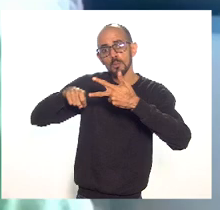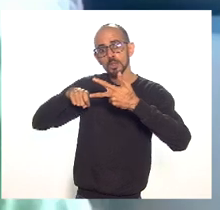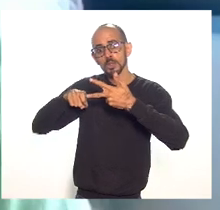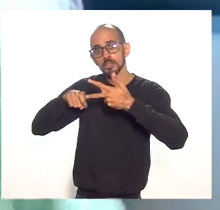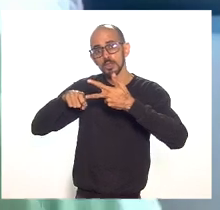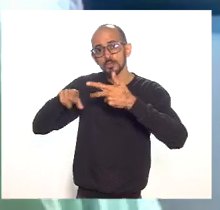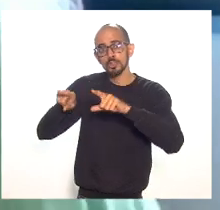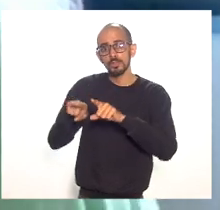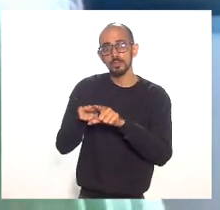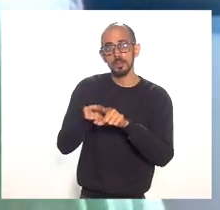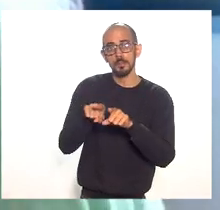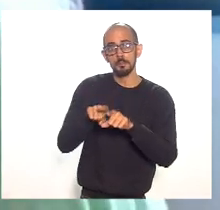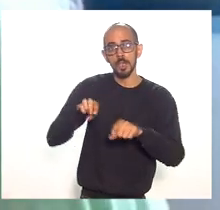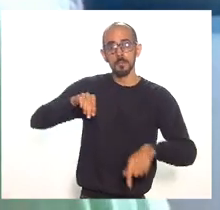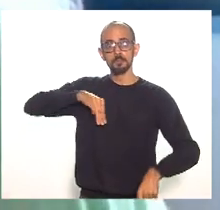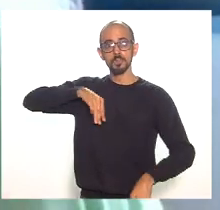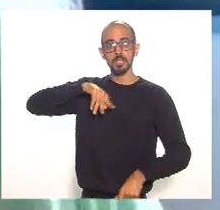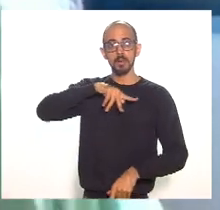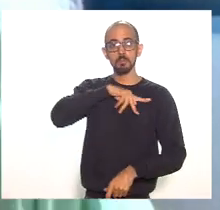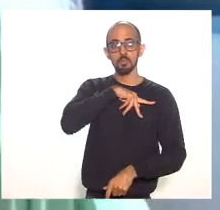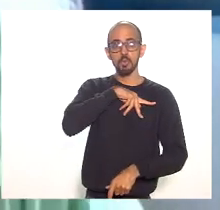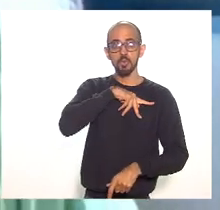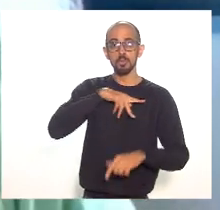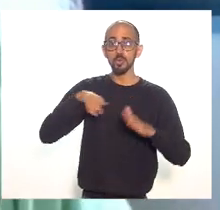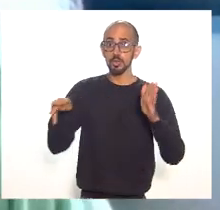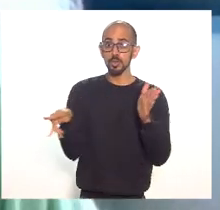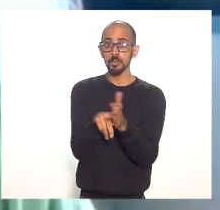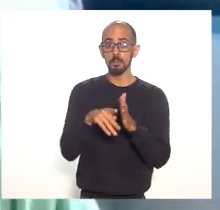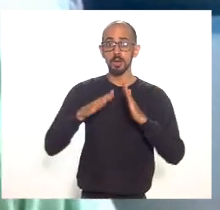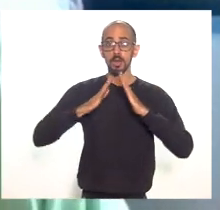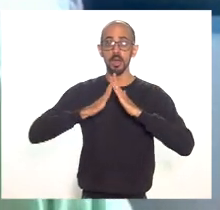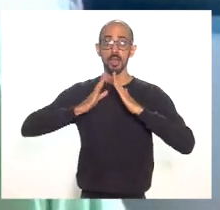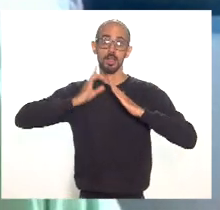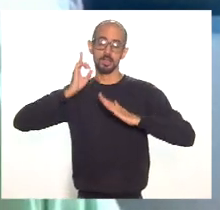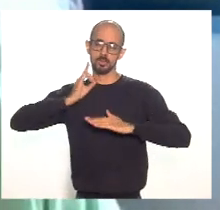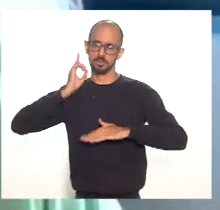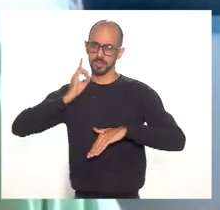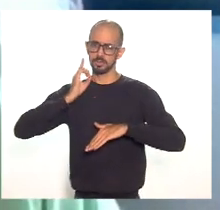do Ministério Público e do próprio Parlamento. A gente pode chegar à conclusão,